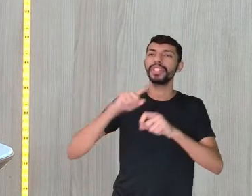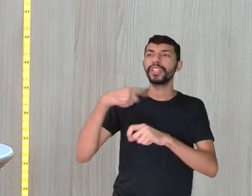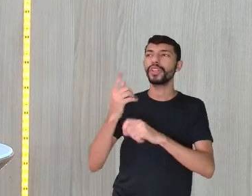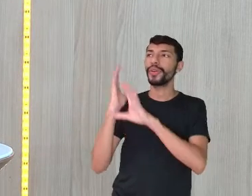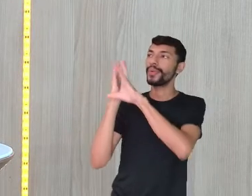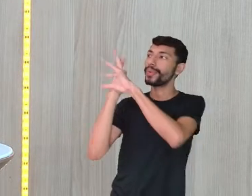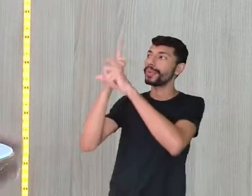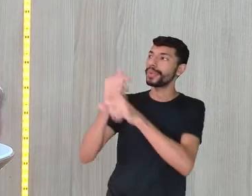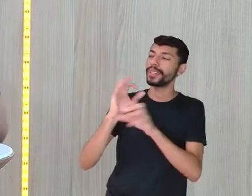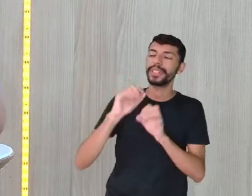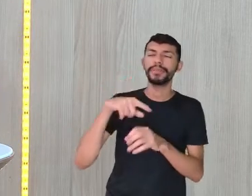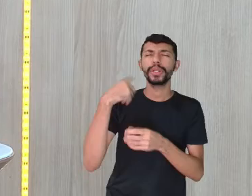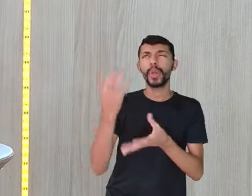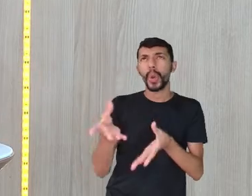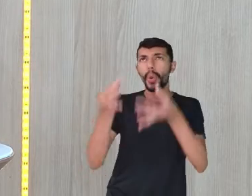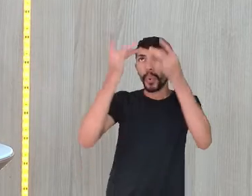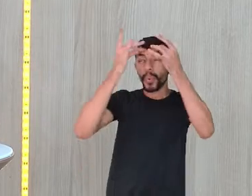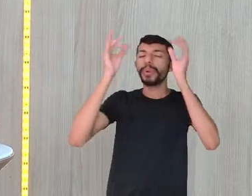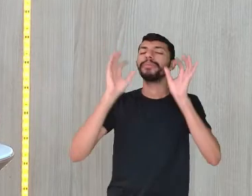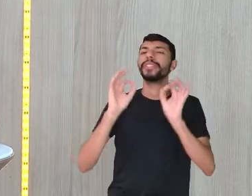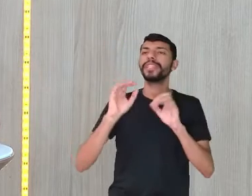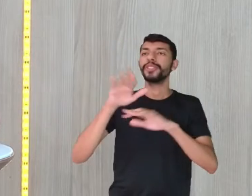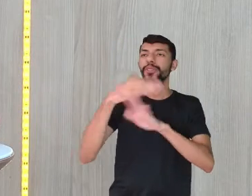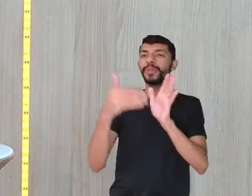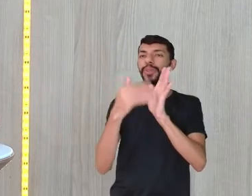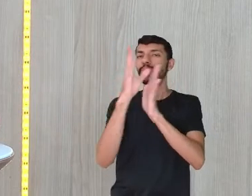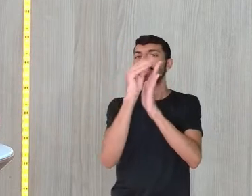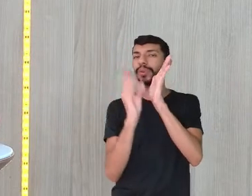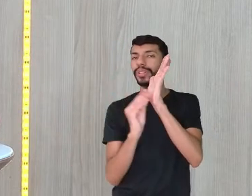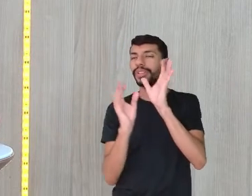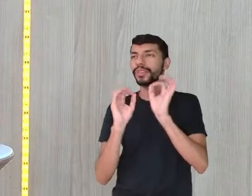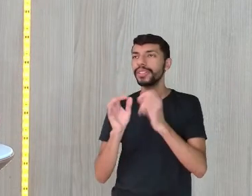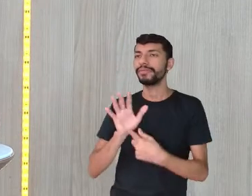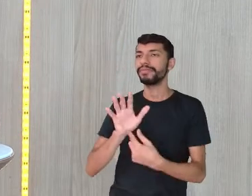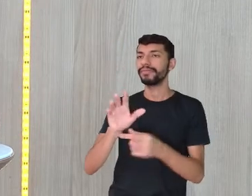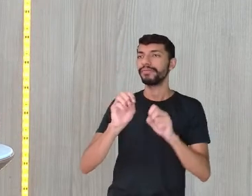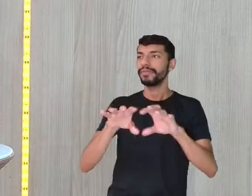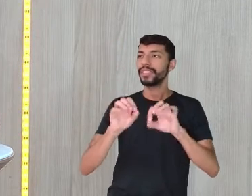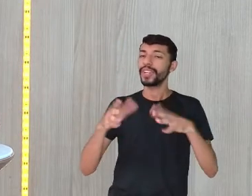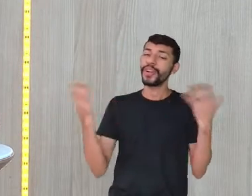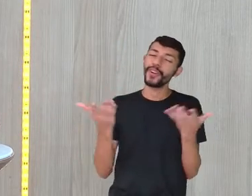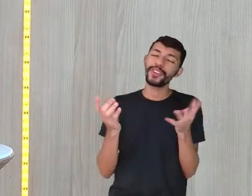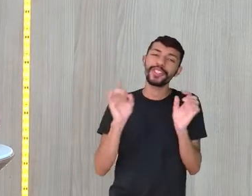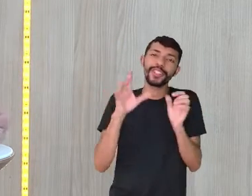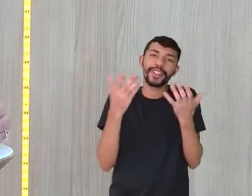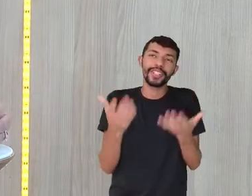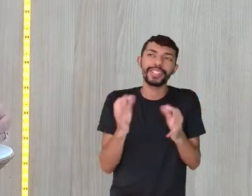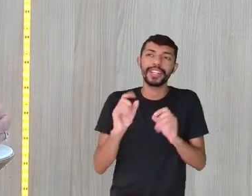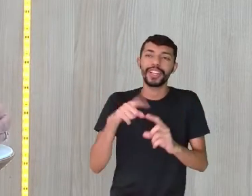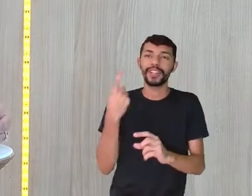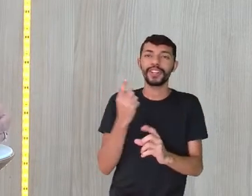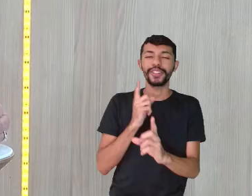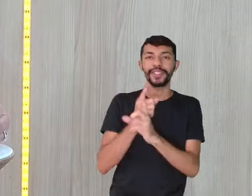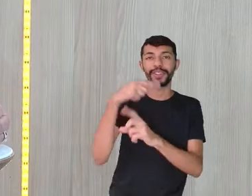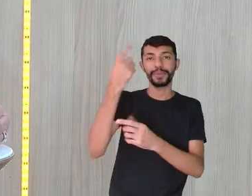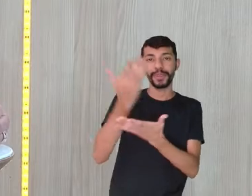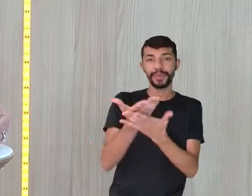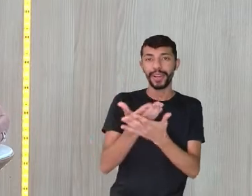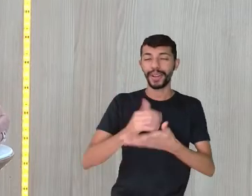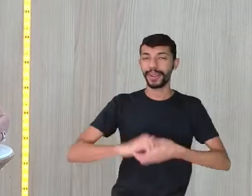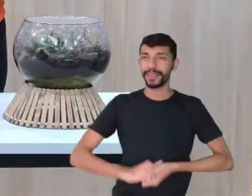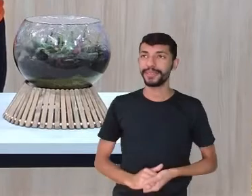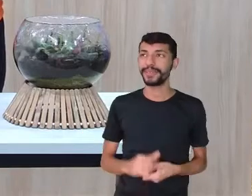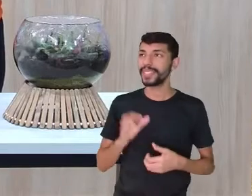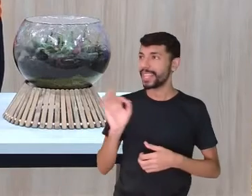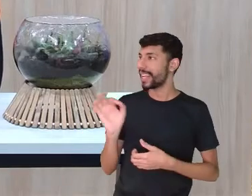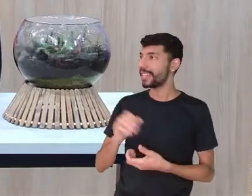né, para poder fixar bem todos esses conteúdos que foram passados. Por hoje é só, a gente aguarda vocês na próxima aula. Não